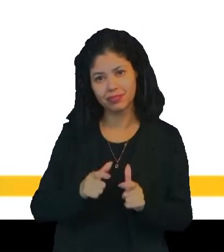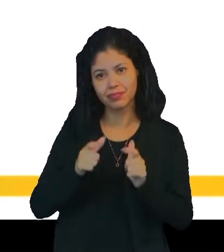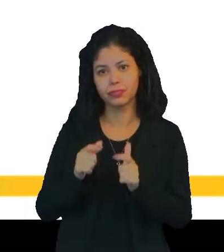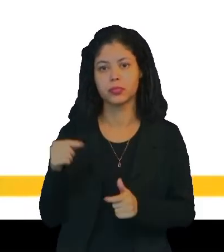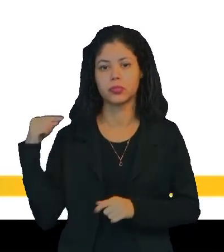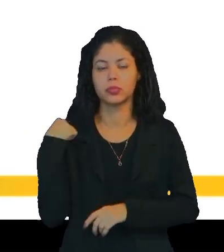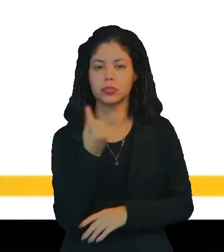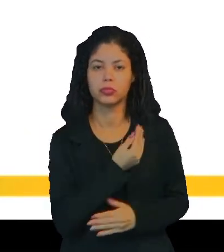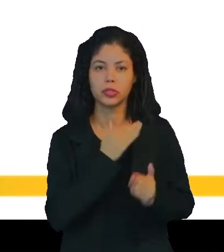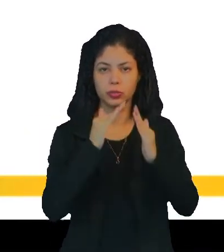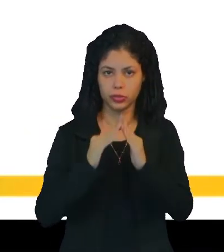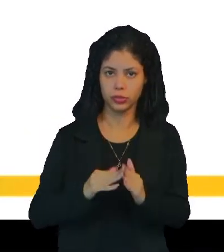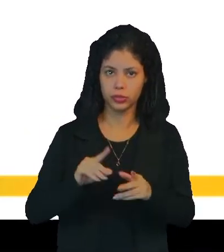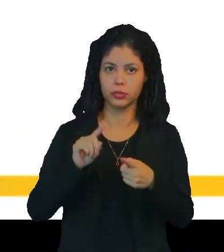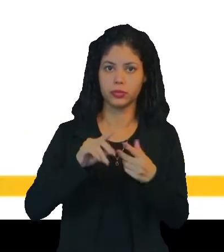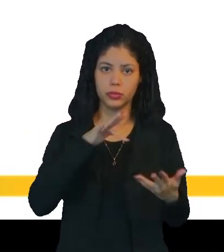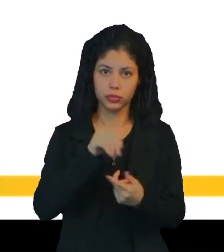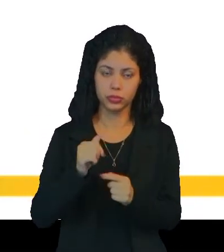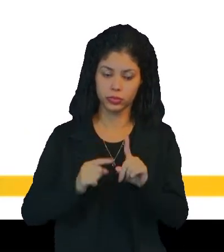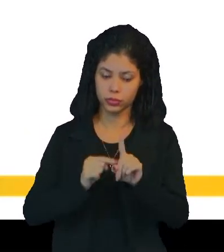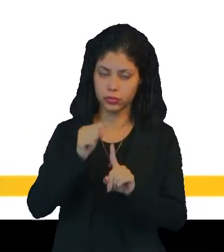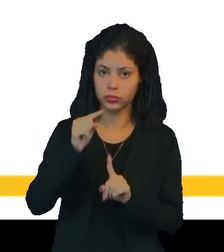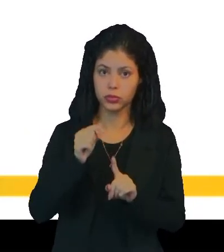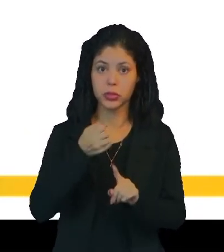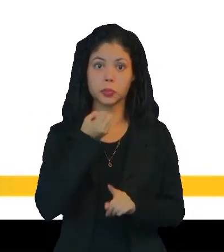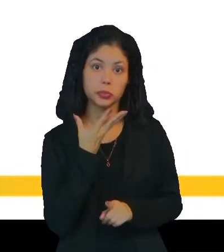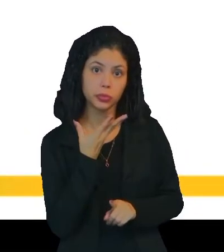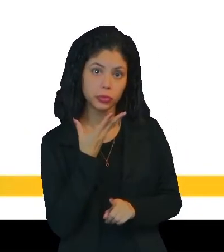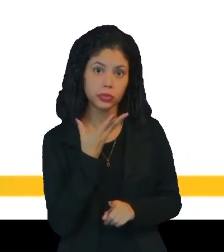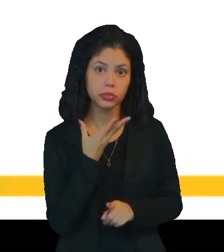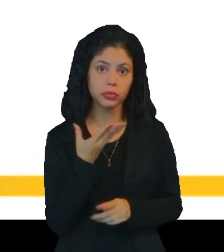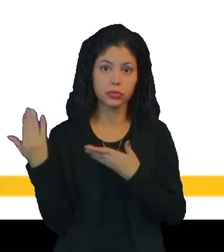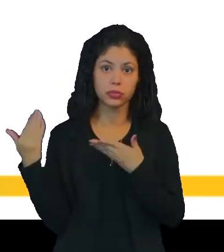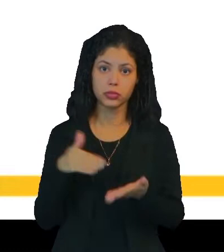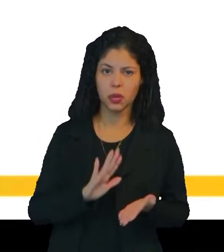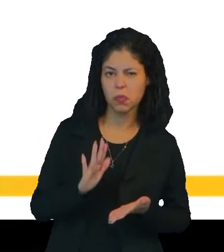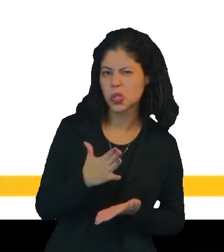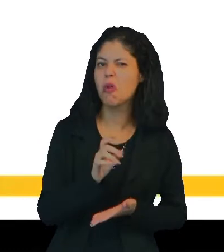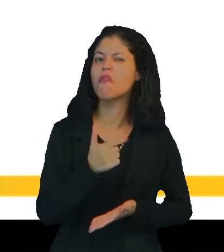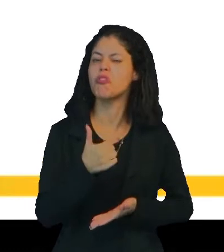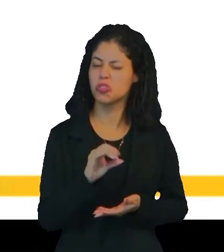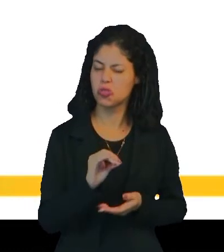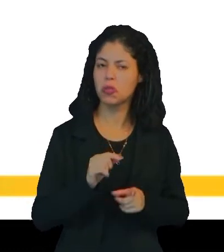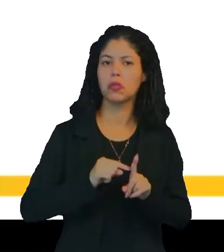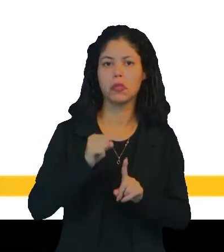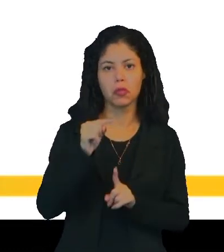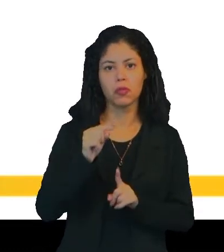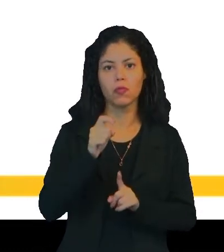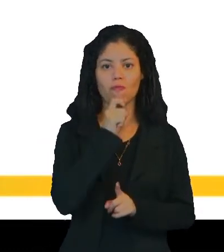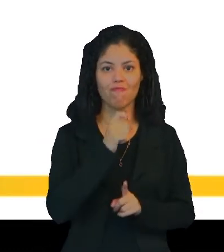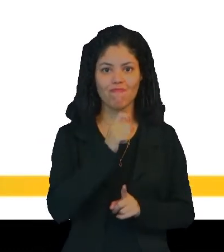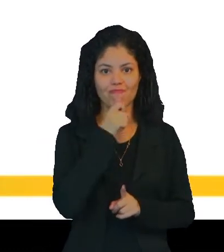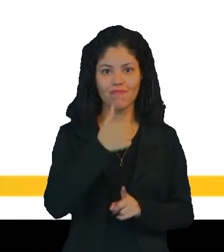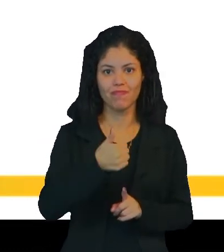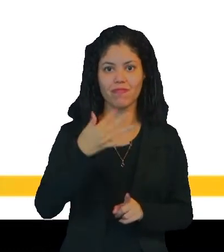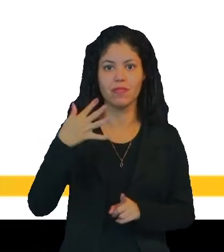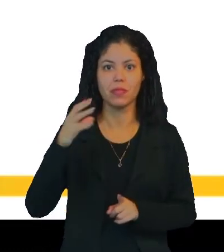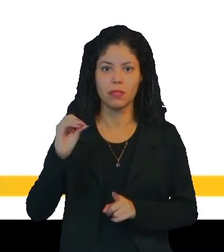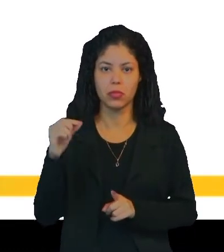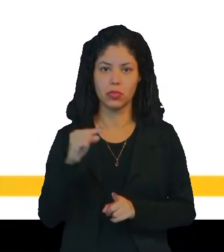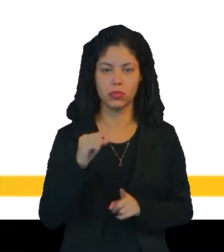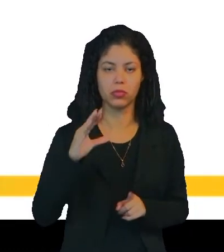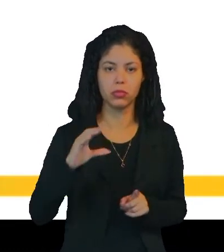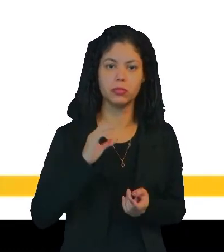nós, seres humanos, adaptados à Terra. A temperatura no verão é boa, chegando a uns 20 graus Celsius, mas no inverno é severo, podendo atingir